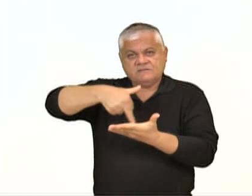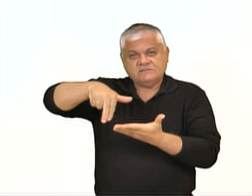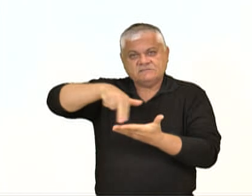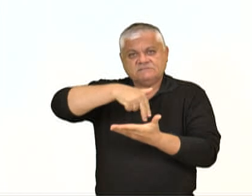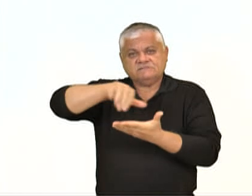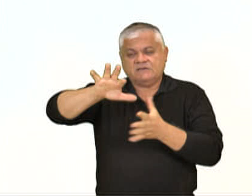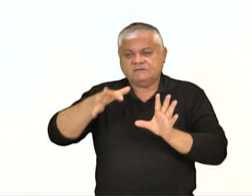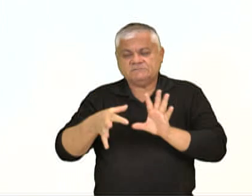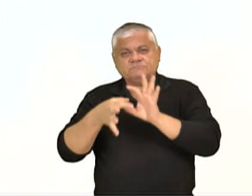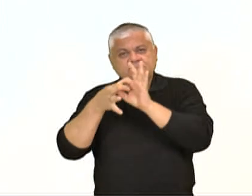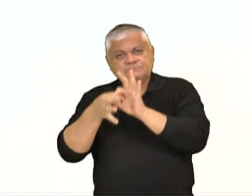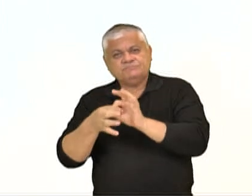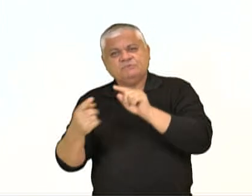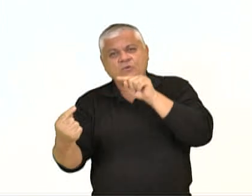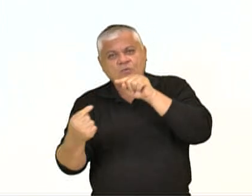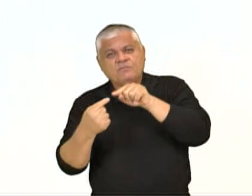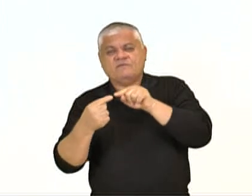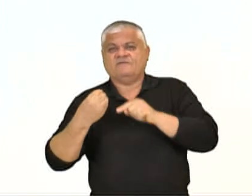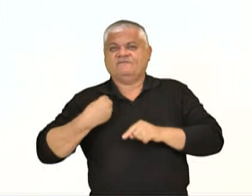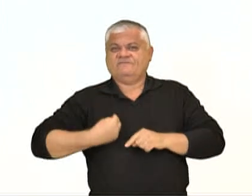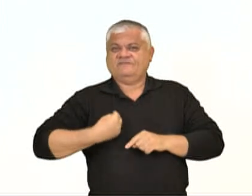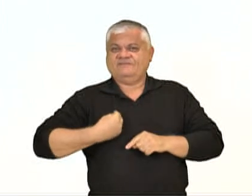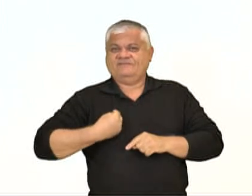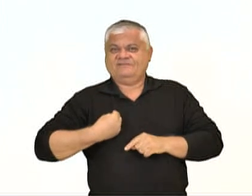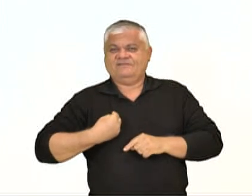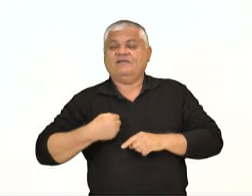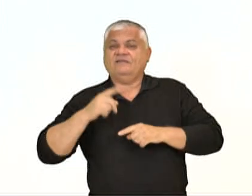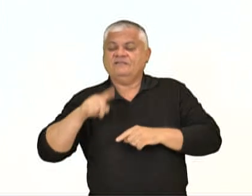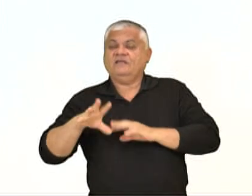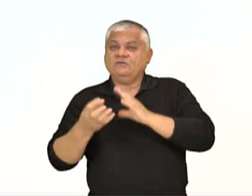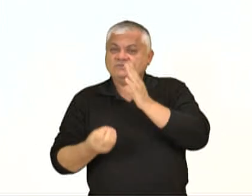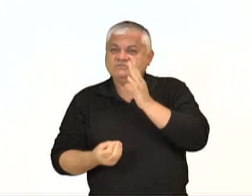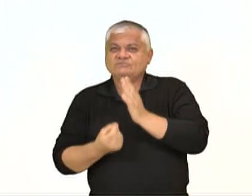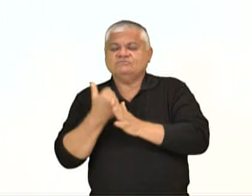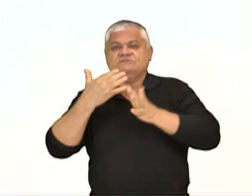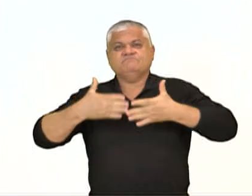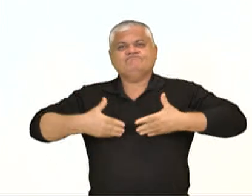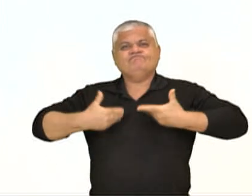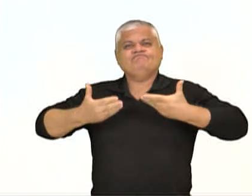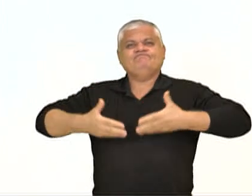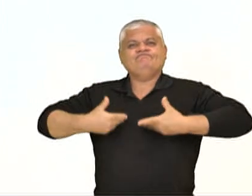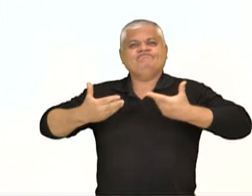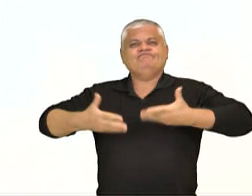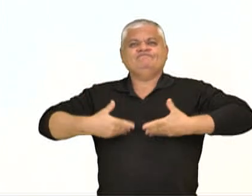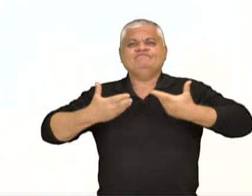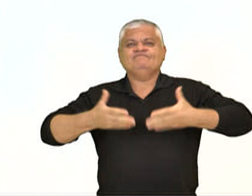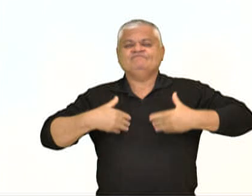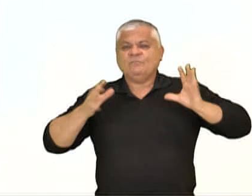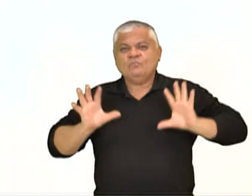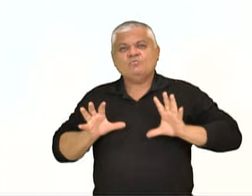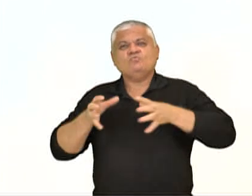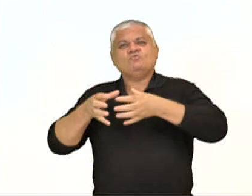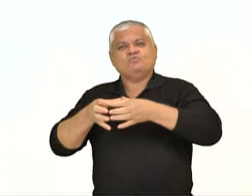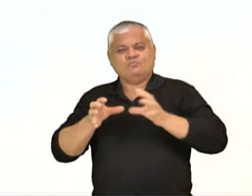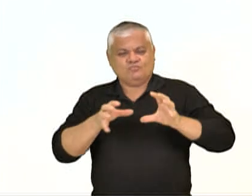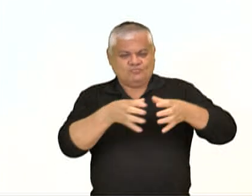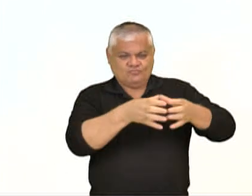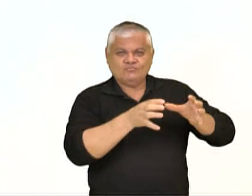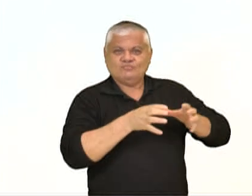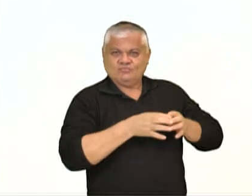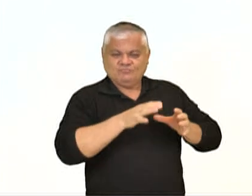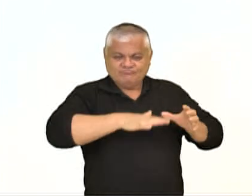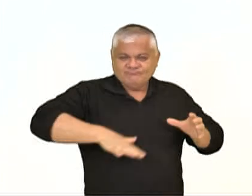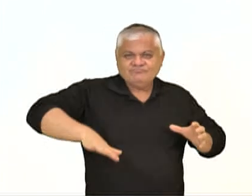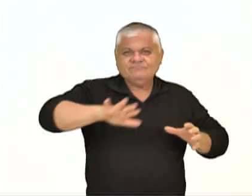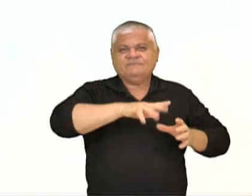inseparável do viver cotidiano e uma arte que nasceu do entusiasmo e cresceu como uma expressão coletiva, uma expressão geral. Então,